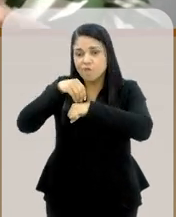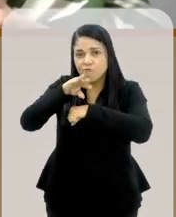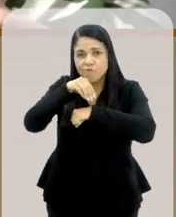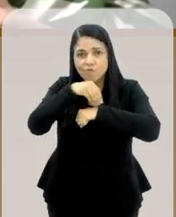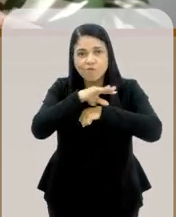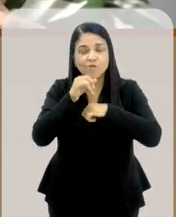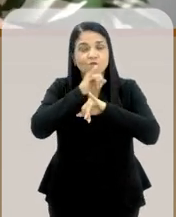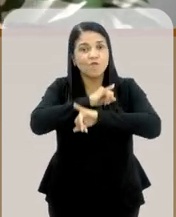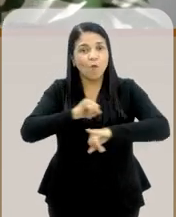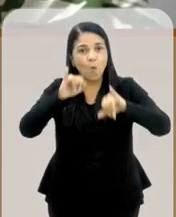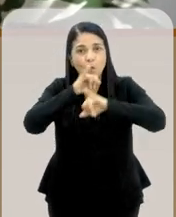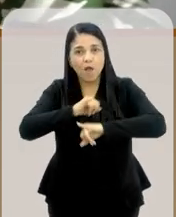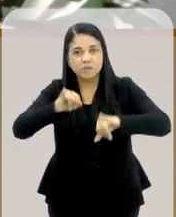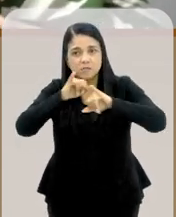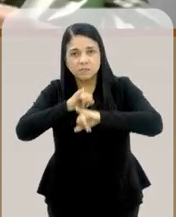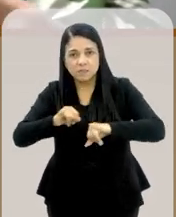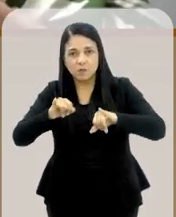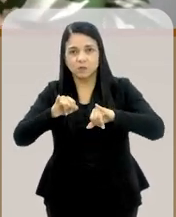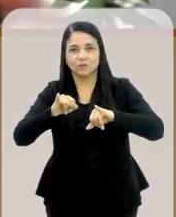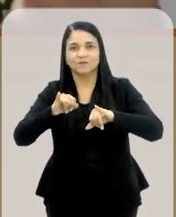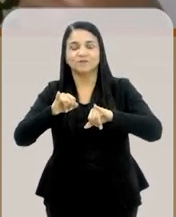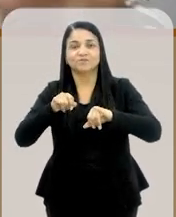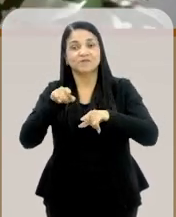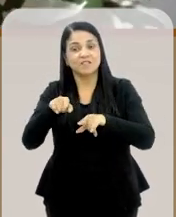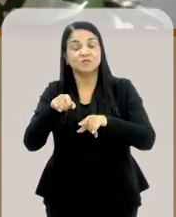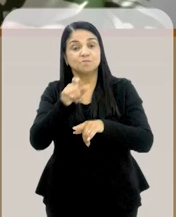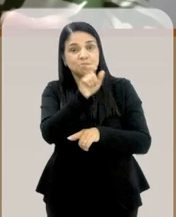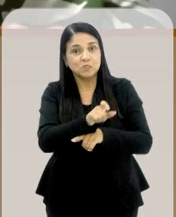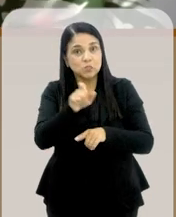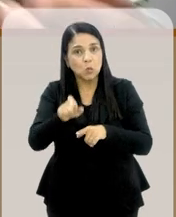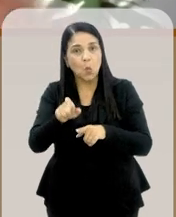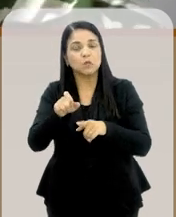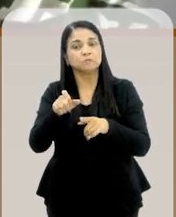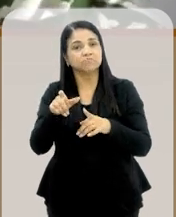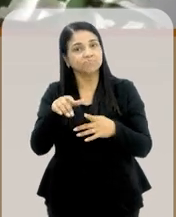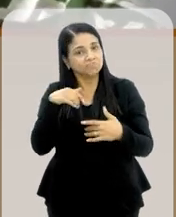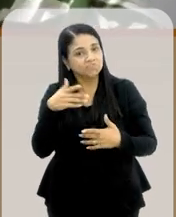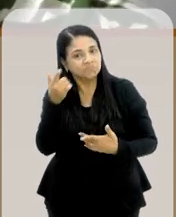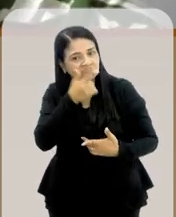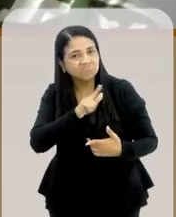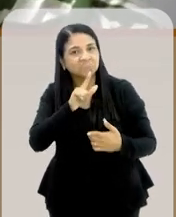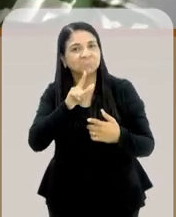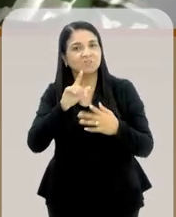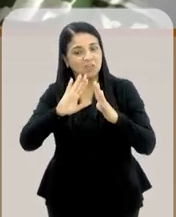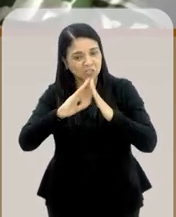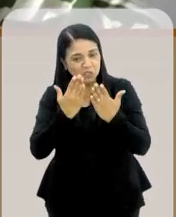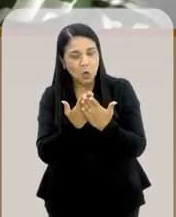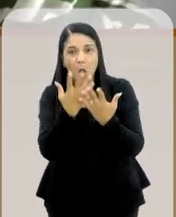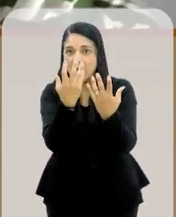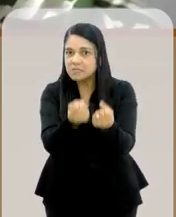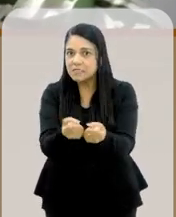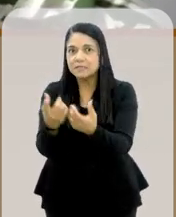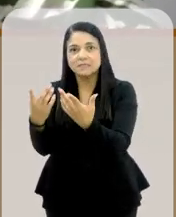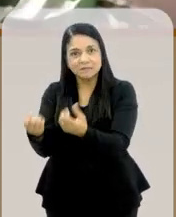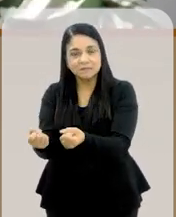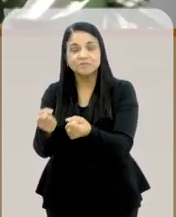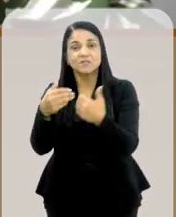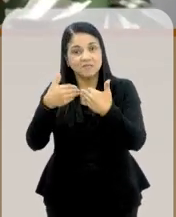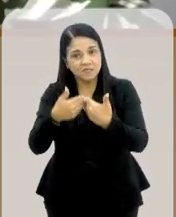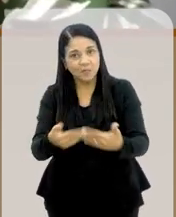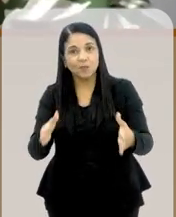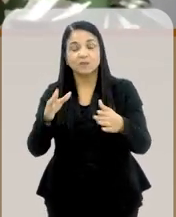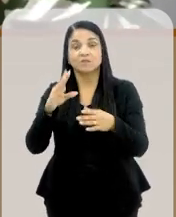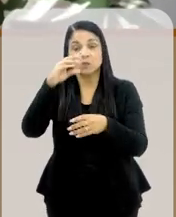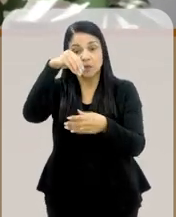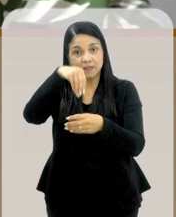levado essa informação e as pessoas têm abraçado a causa e levado para suas escolas, né? Nós